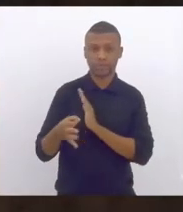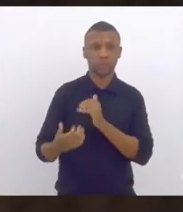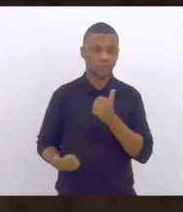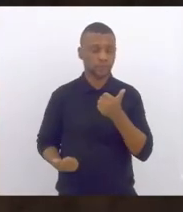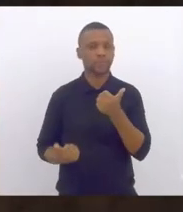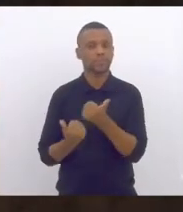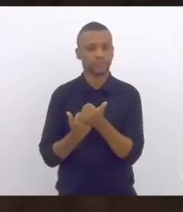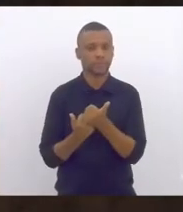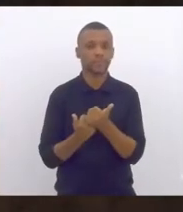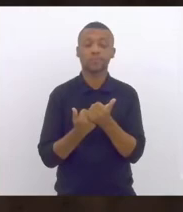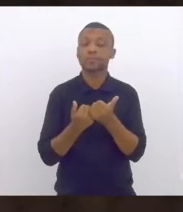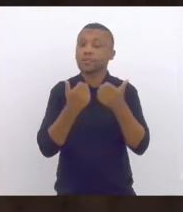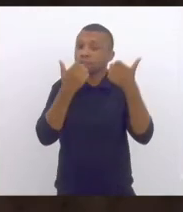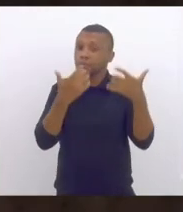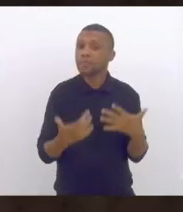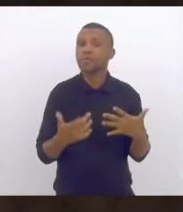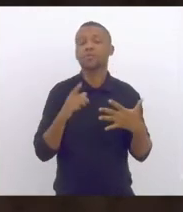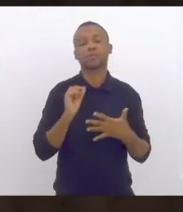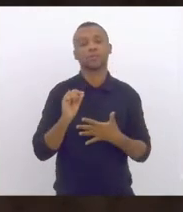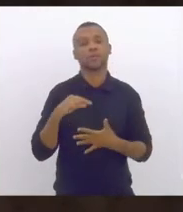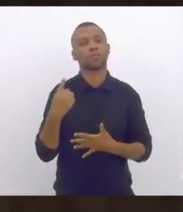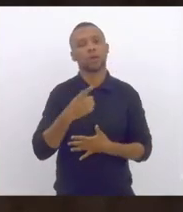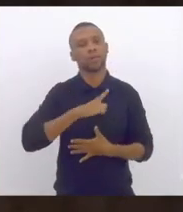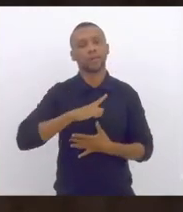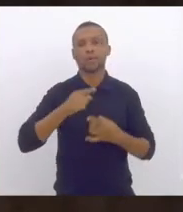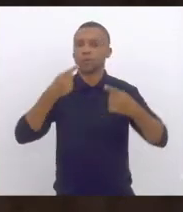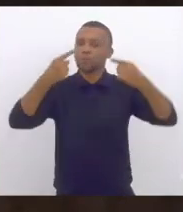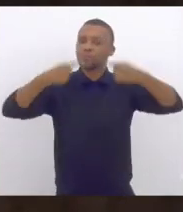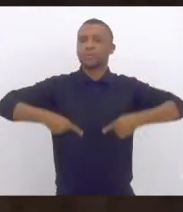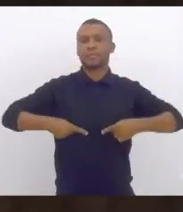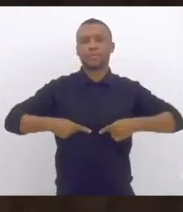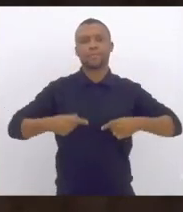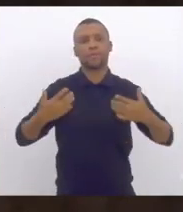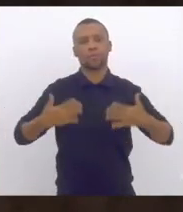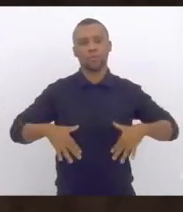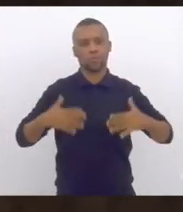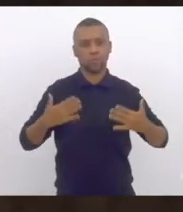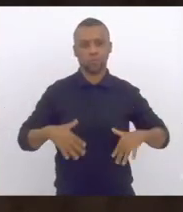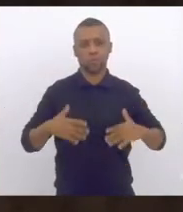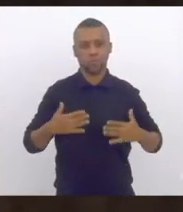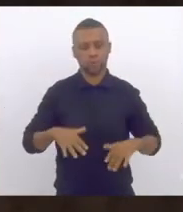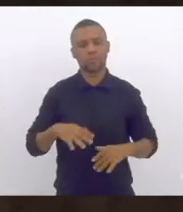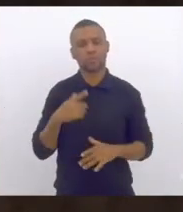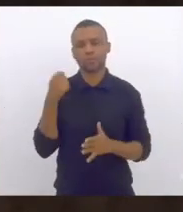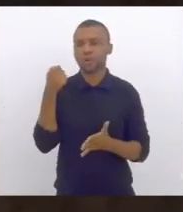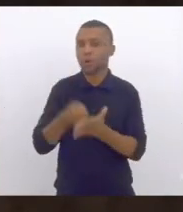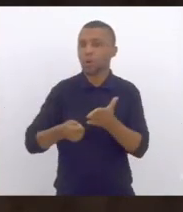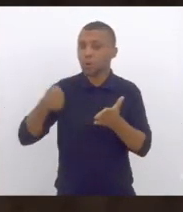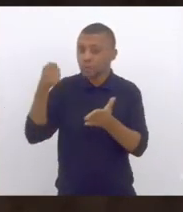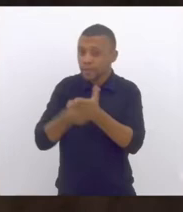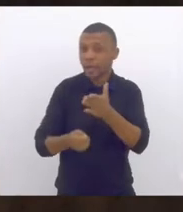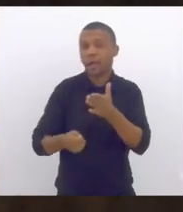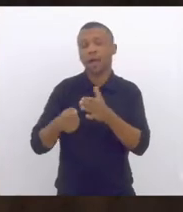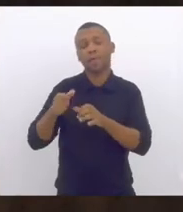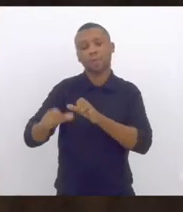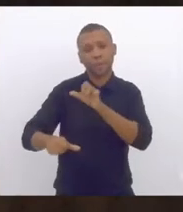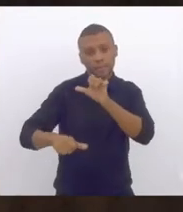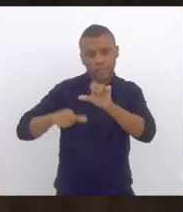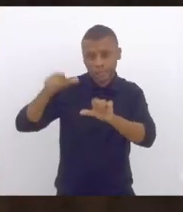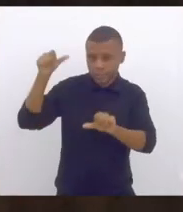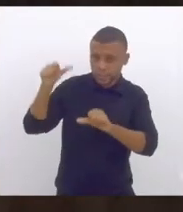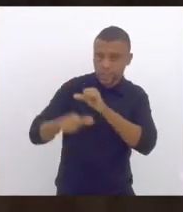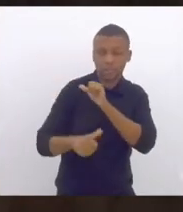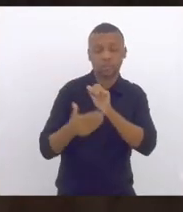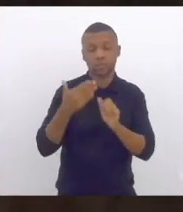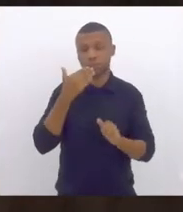favorável, destacando que a gente tem, né, um desafio aqui no Estado do Rio de Janeiro de lutar por uma transição energética,